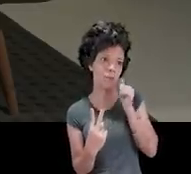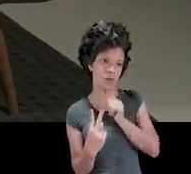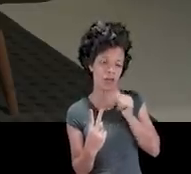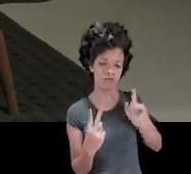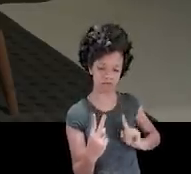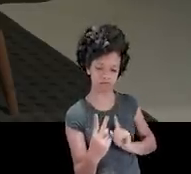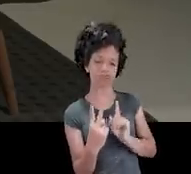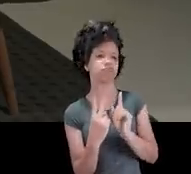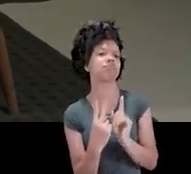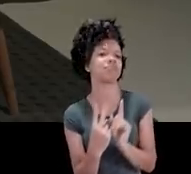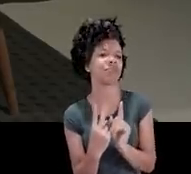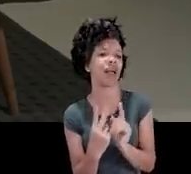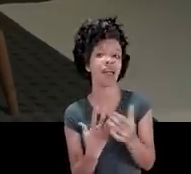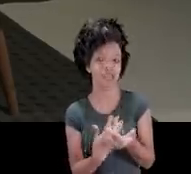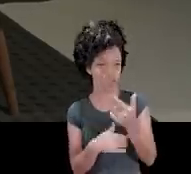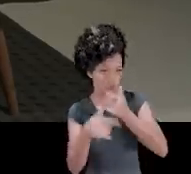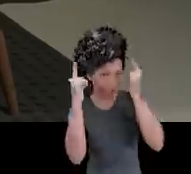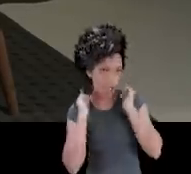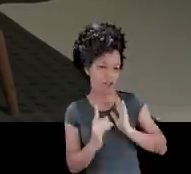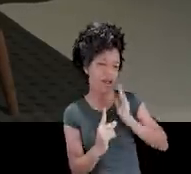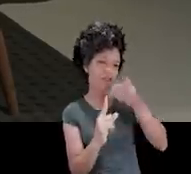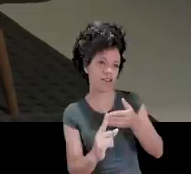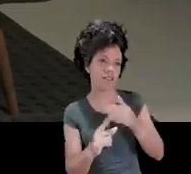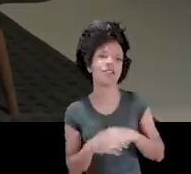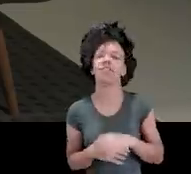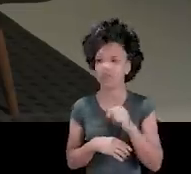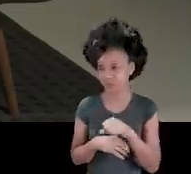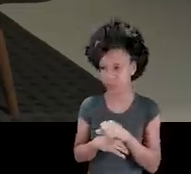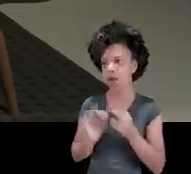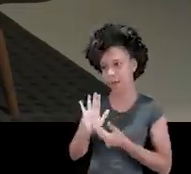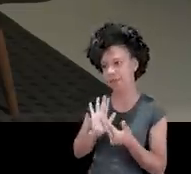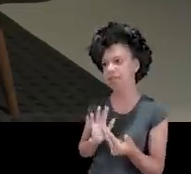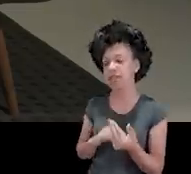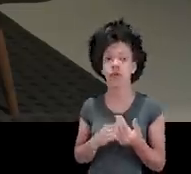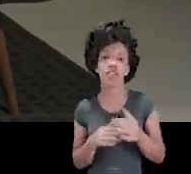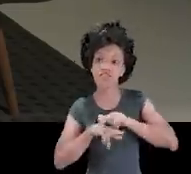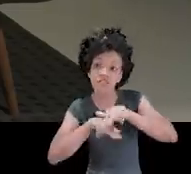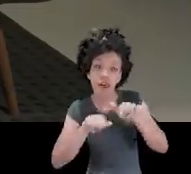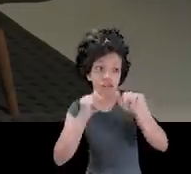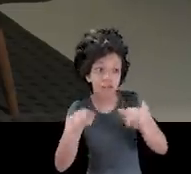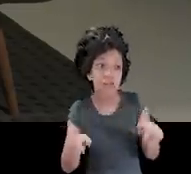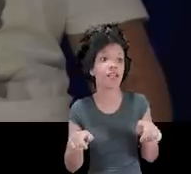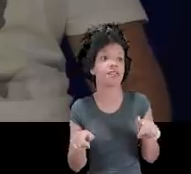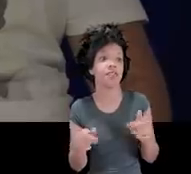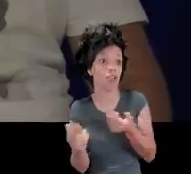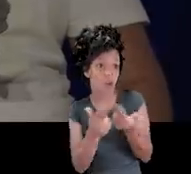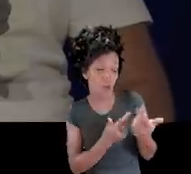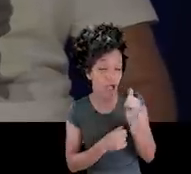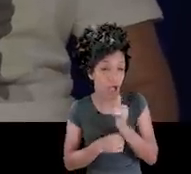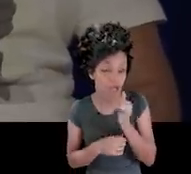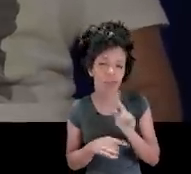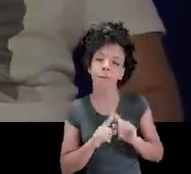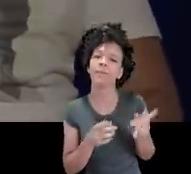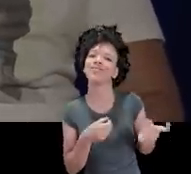bonito do Brasil. Exato, do careca, mas. Entendi. E aí várias mulheres começaram a ficar igual a Gisele Bündchen pra tentar pegar um careca. Mas assim, vou falar uma